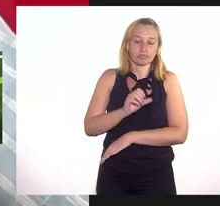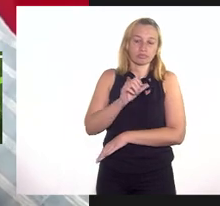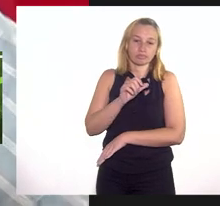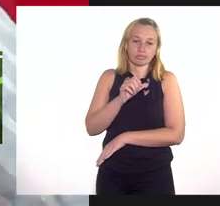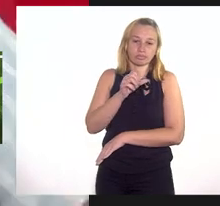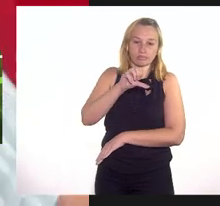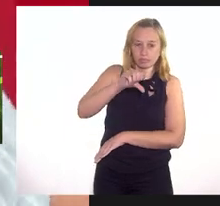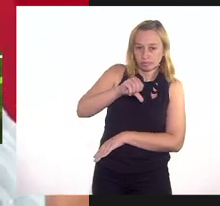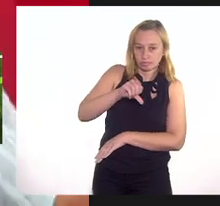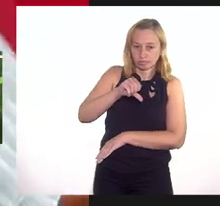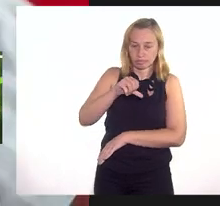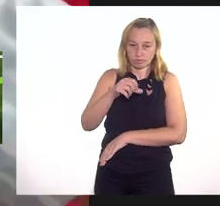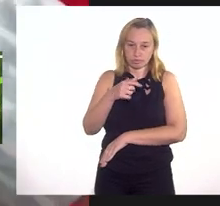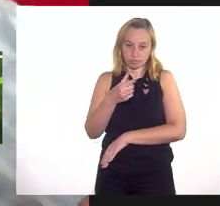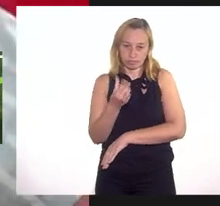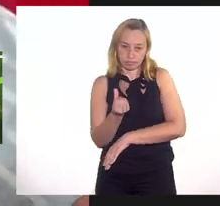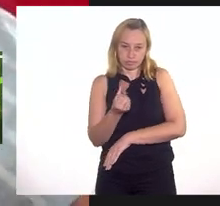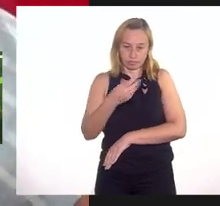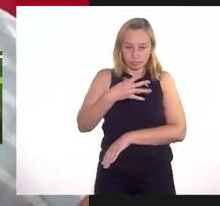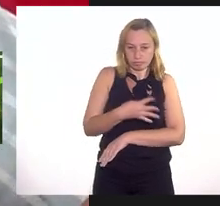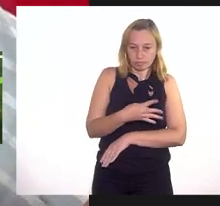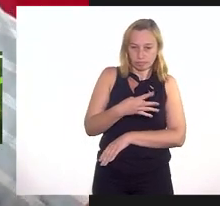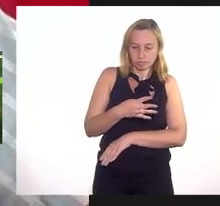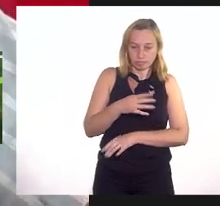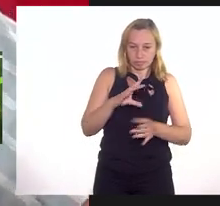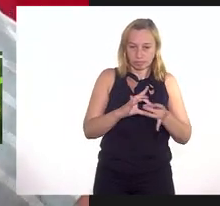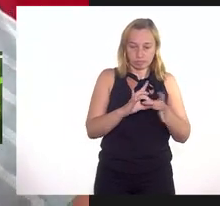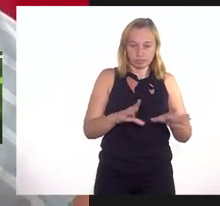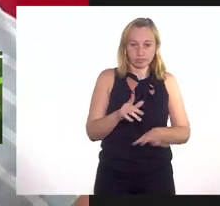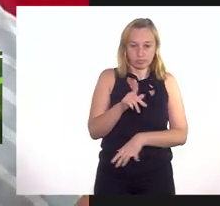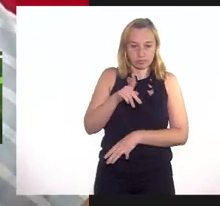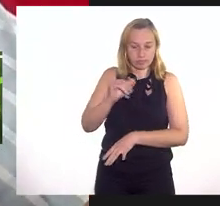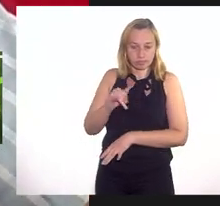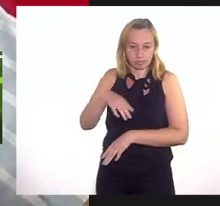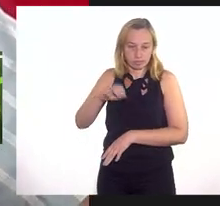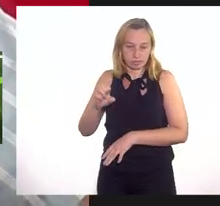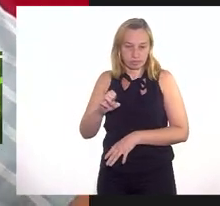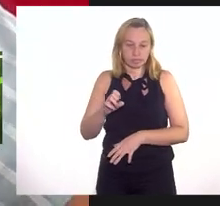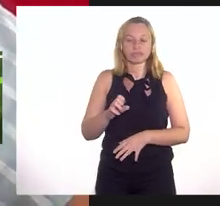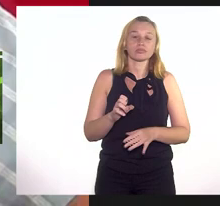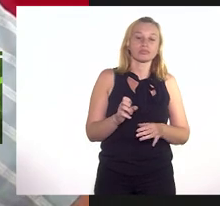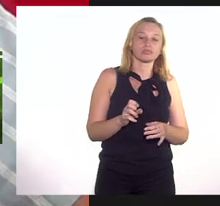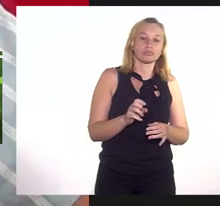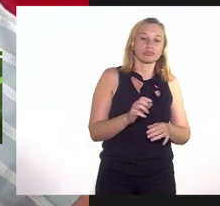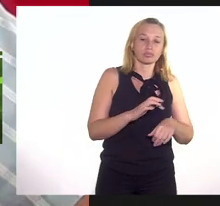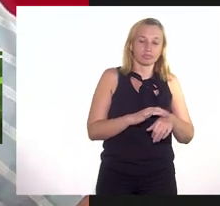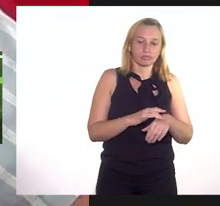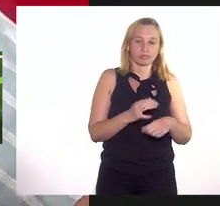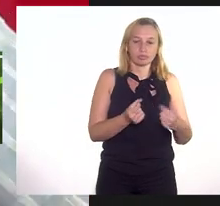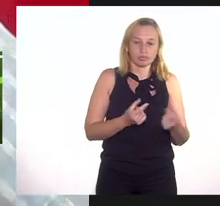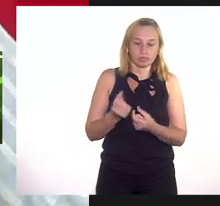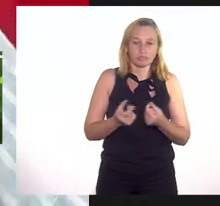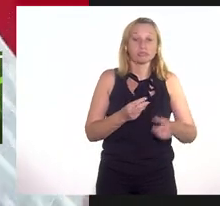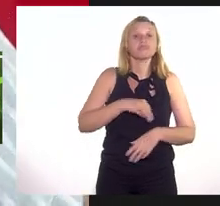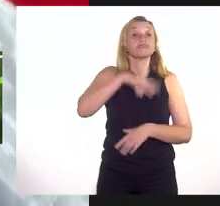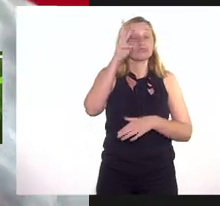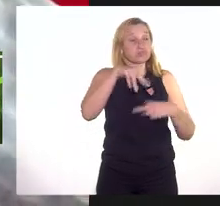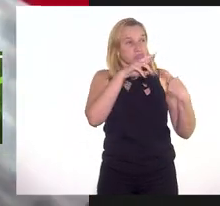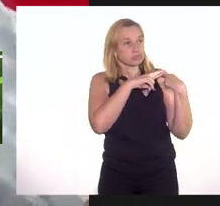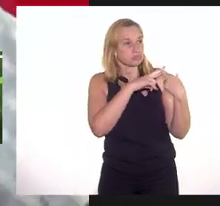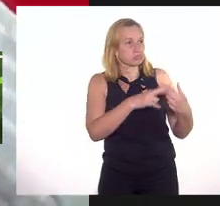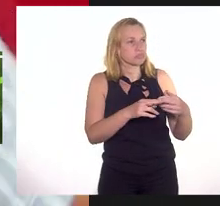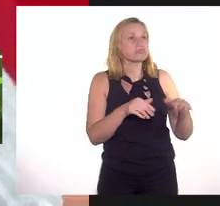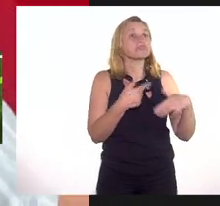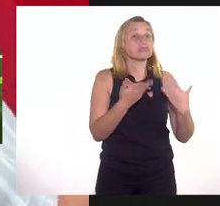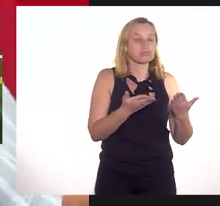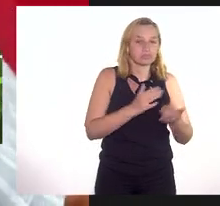né? Que autorizava a vacinação dos pais de pessoas com comorbidades, e perguntando assim, quem foi responsável por isso,